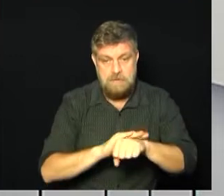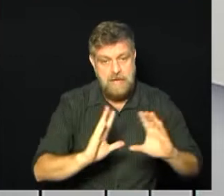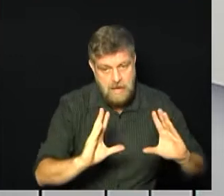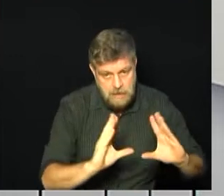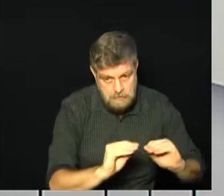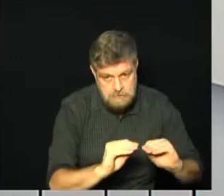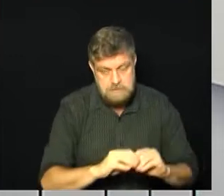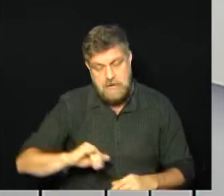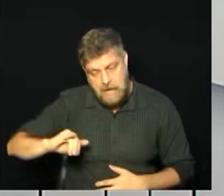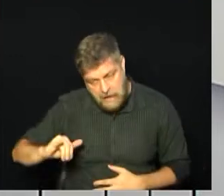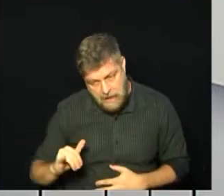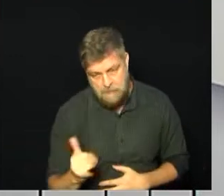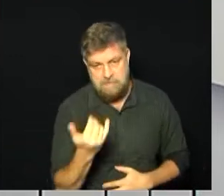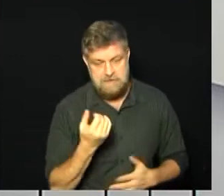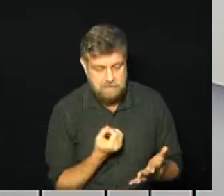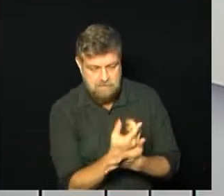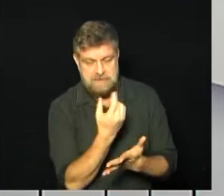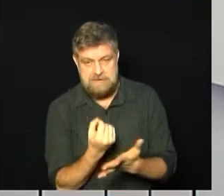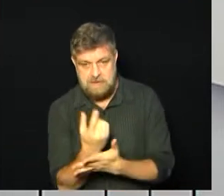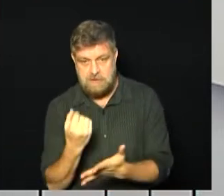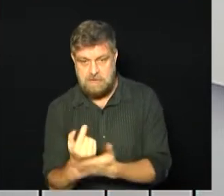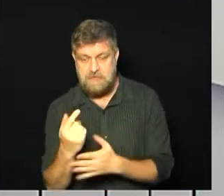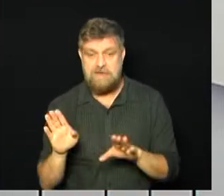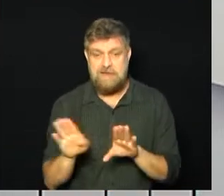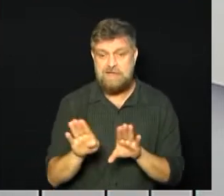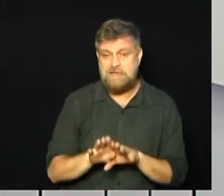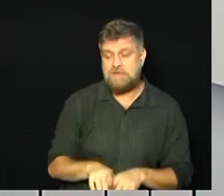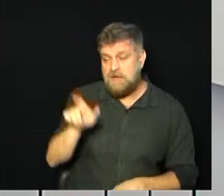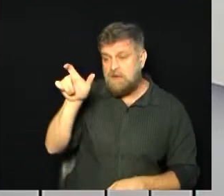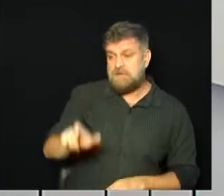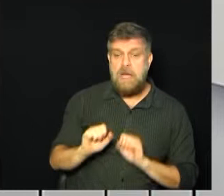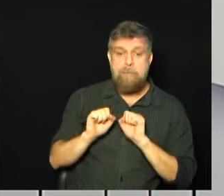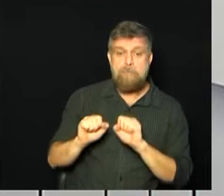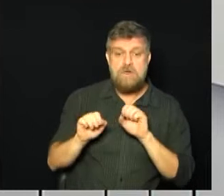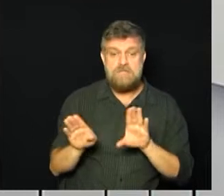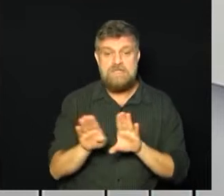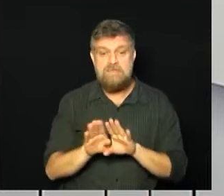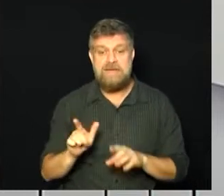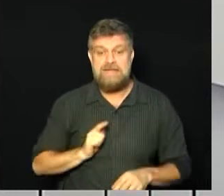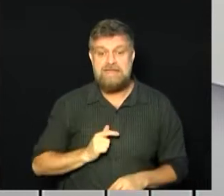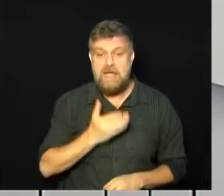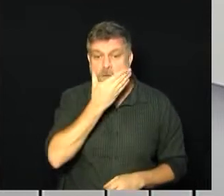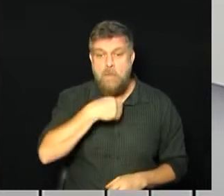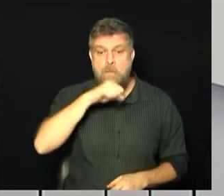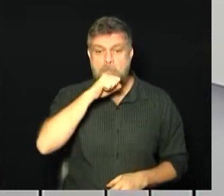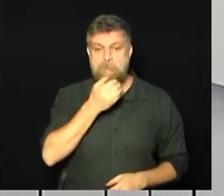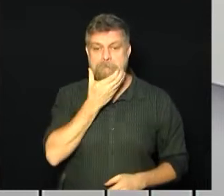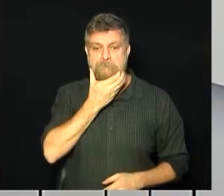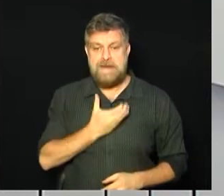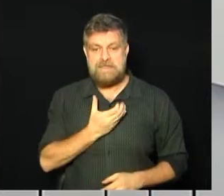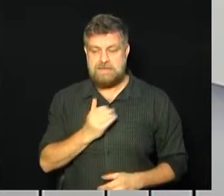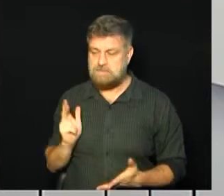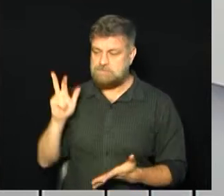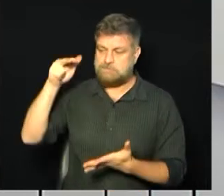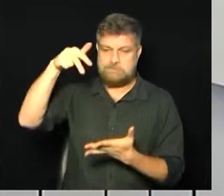para aproveitar bem aí para fazer suas compras. E além de comprar, vai ter também a chegada do Papai Noel. Vai ser inaugurada toda a